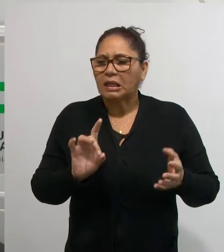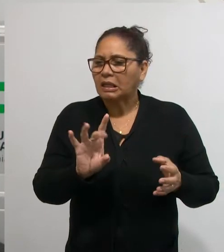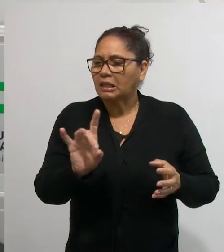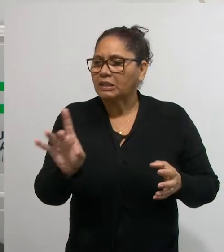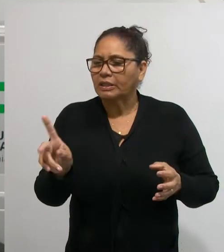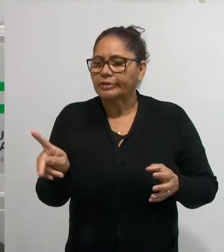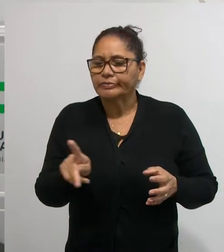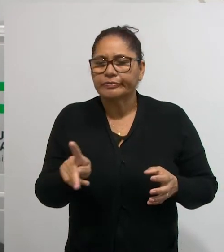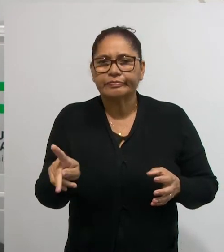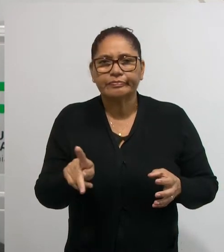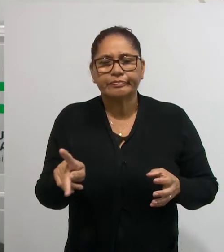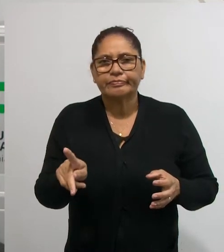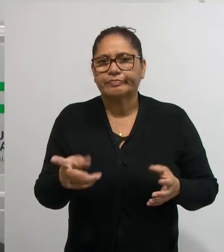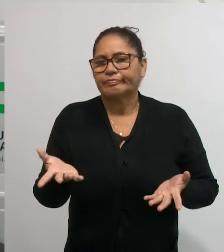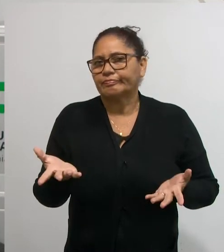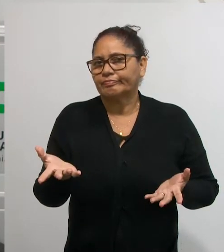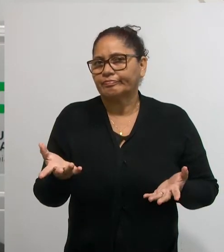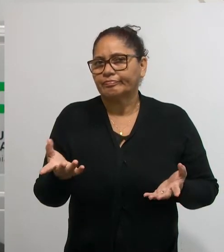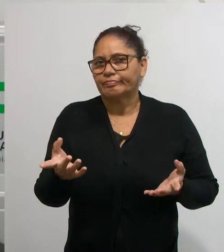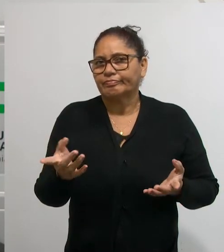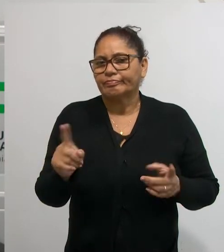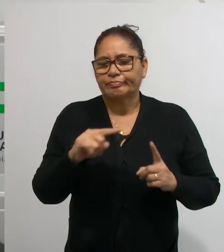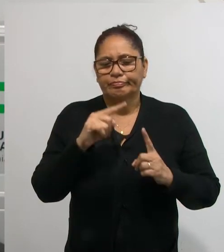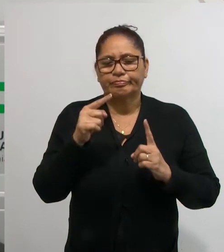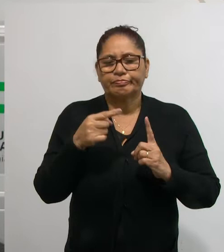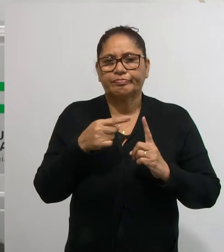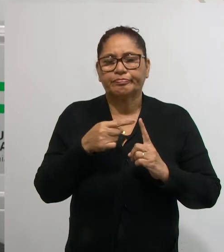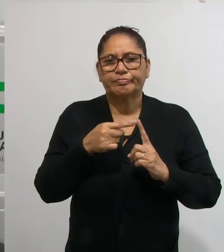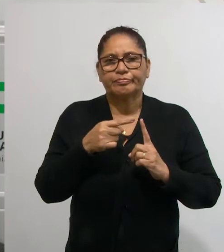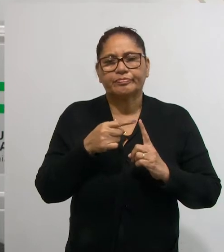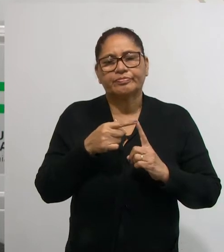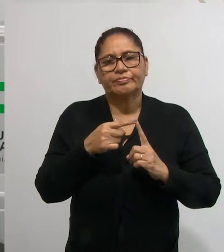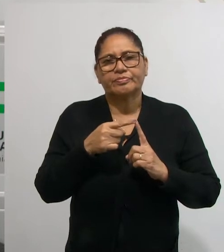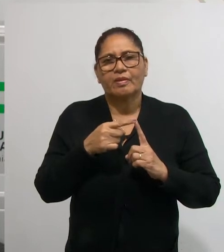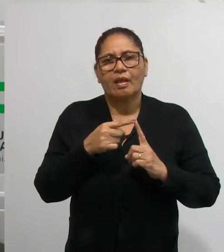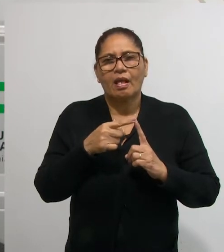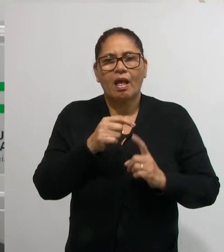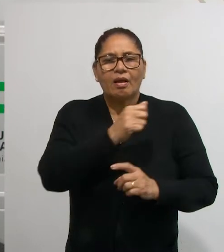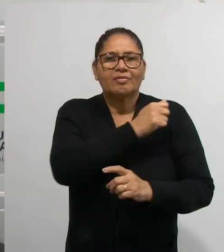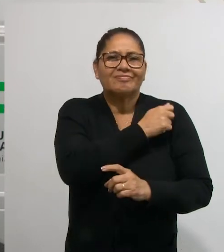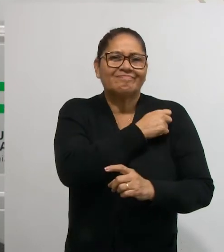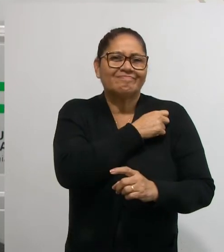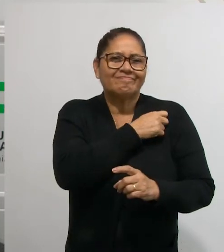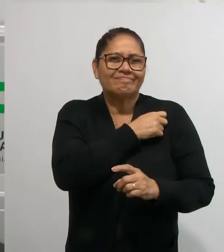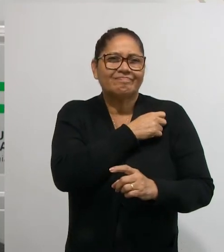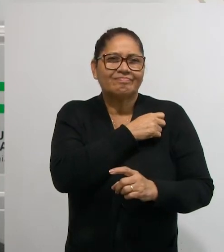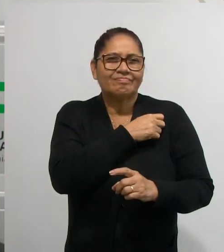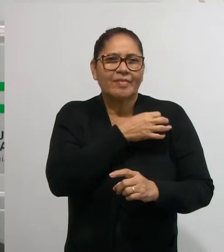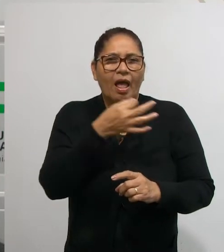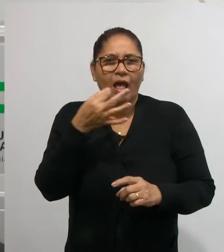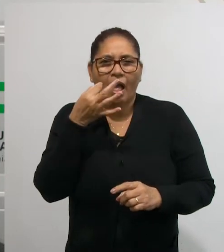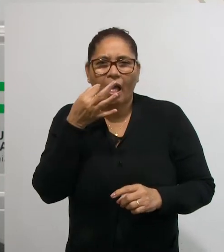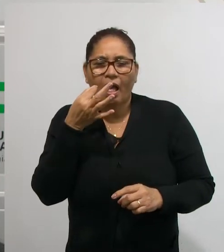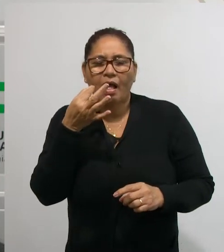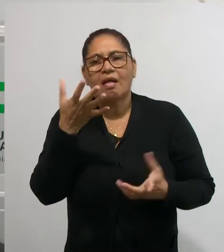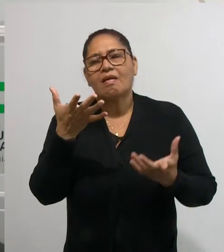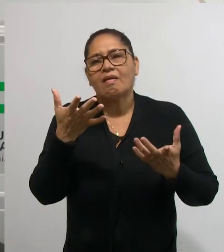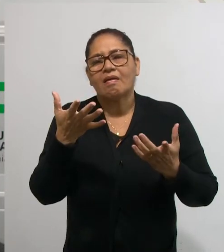ele não vai conseguir dar a sua aula nem atingir seu objetivo. E os alunos tampouco vão prestar atenção, vão estar interligados e conectados